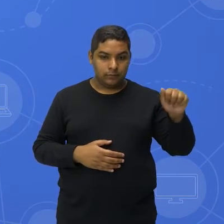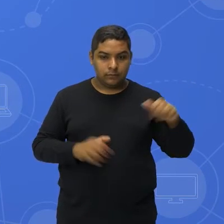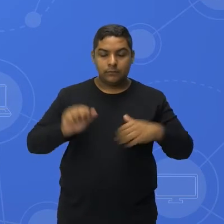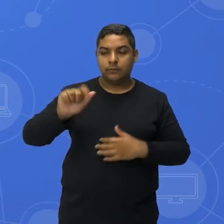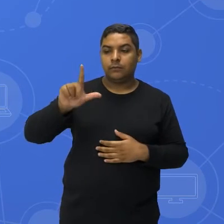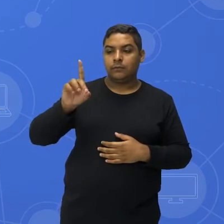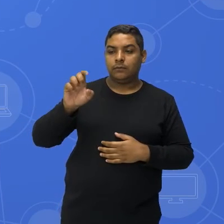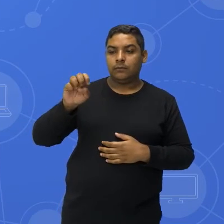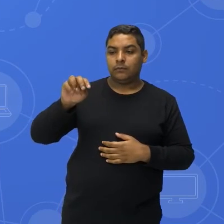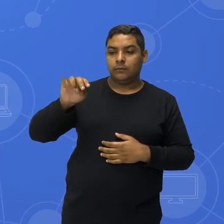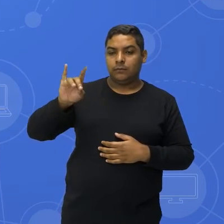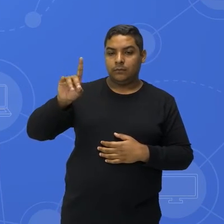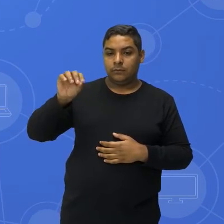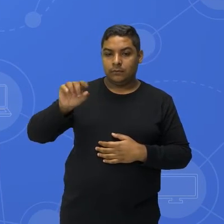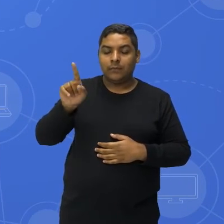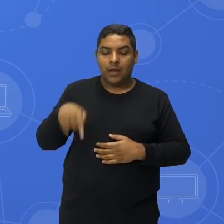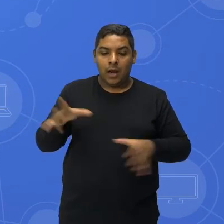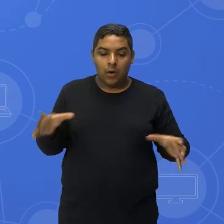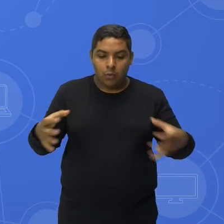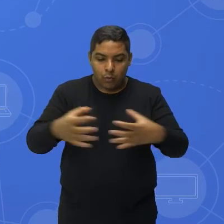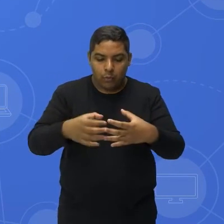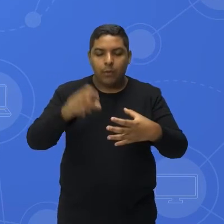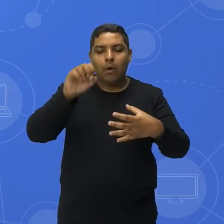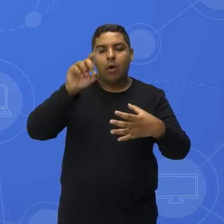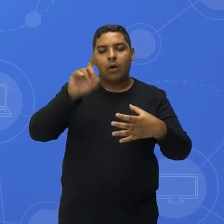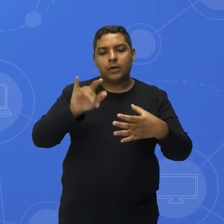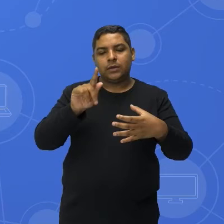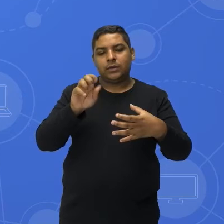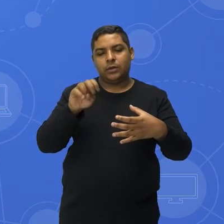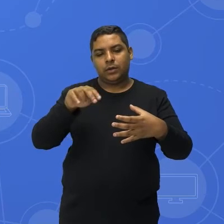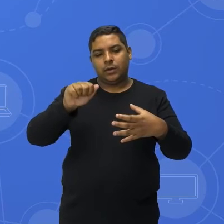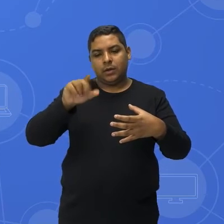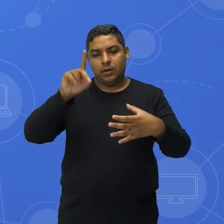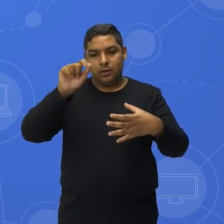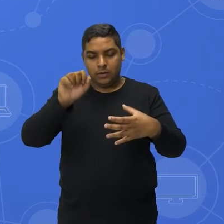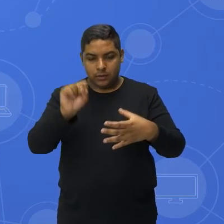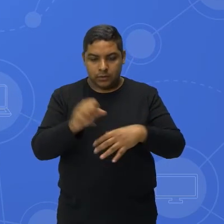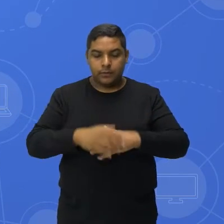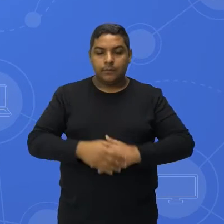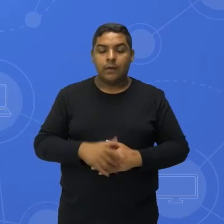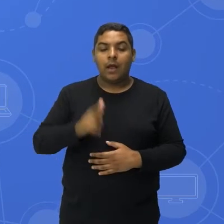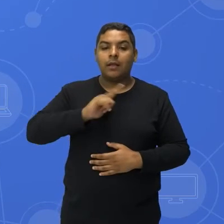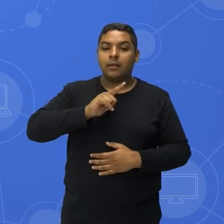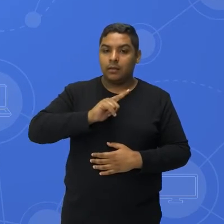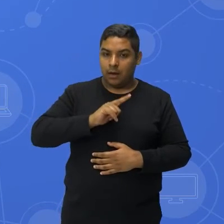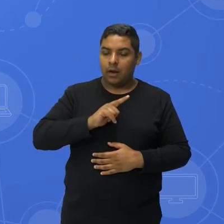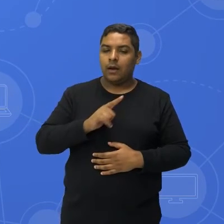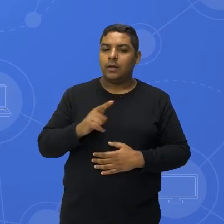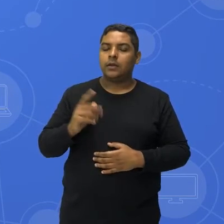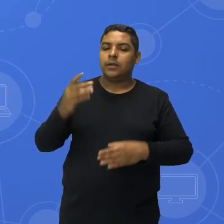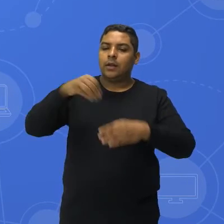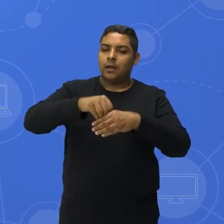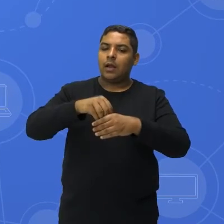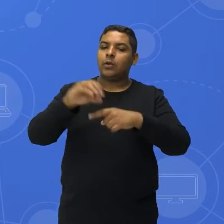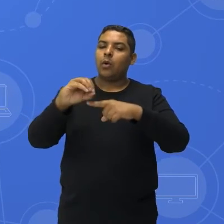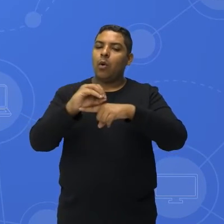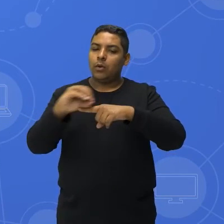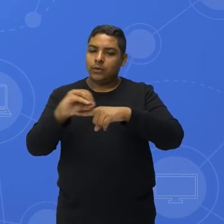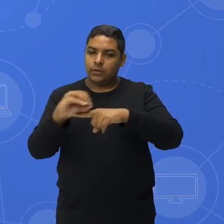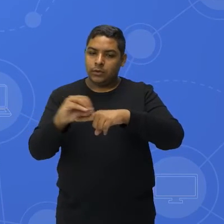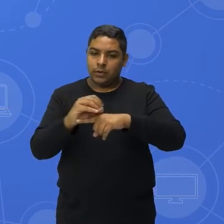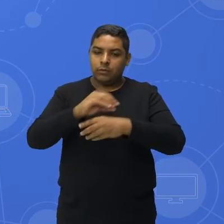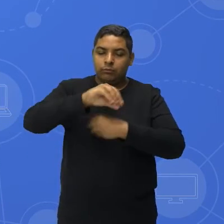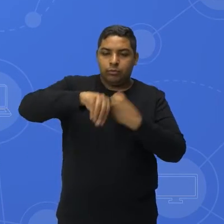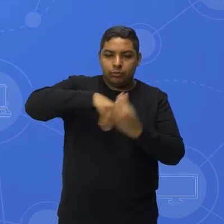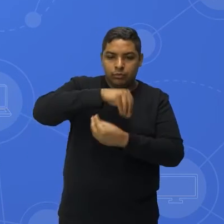funções oxigenadas, fazem parte desse grupo, né, das funções oxigenadas, que tem o elemento oxigênio na sua composição.